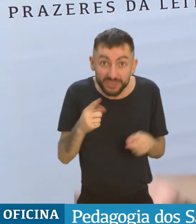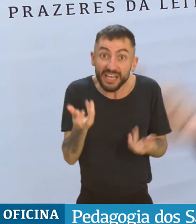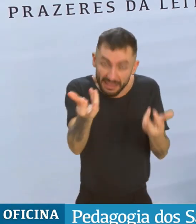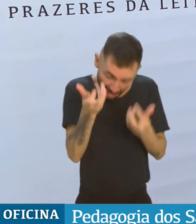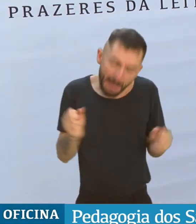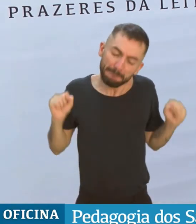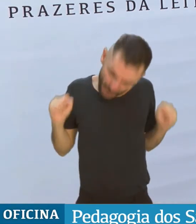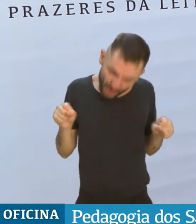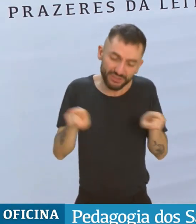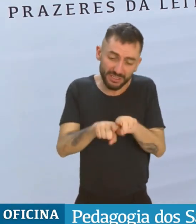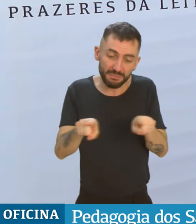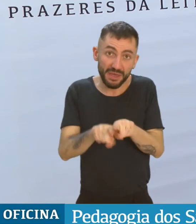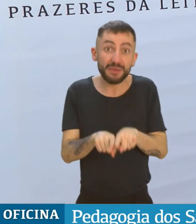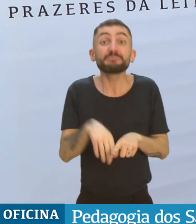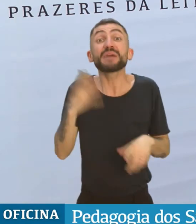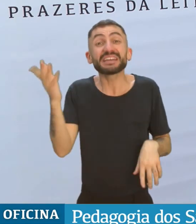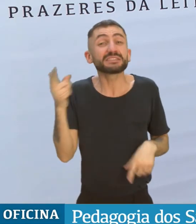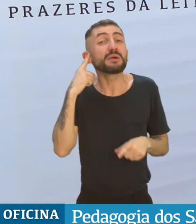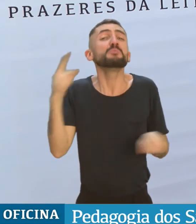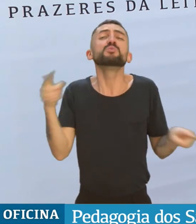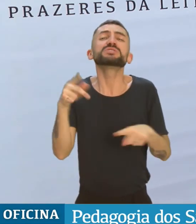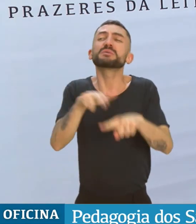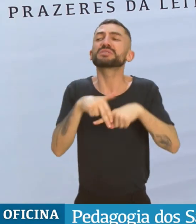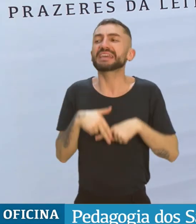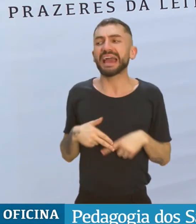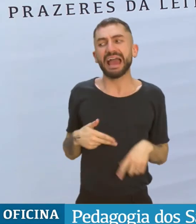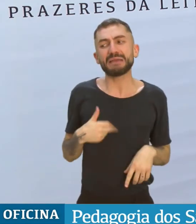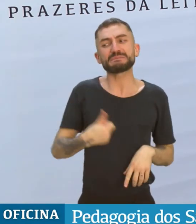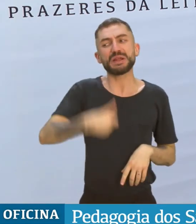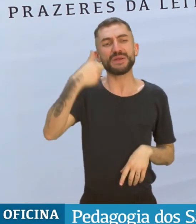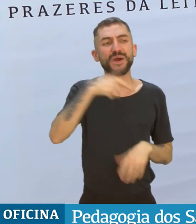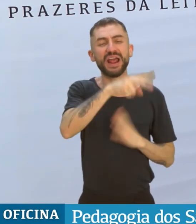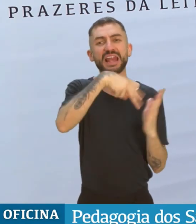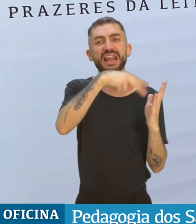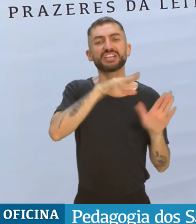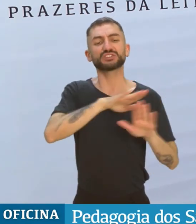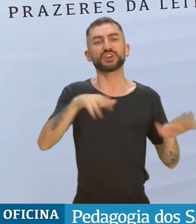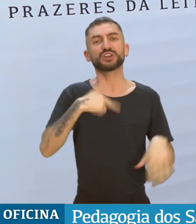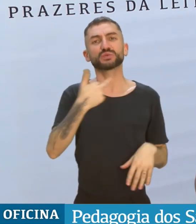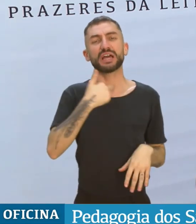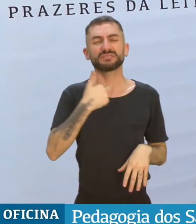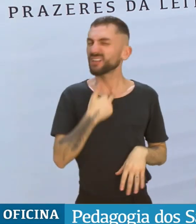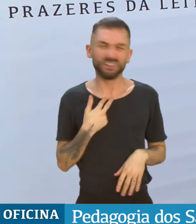problema. Se você quer colocar por uma insegurança, não fique inseguro que vai dar conta sim.